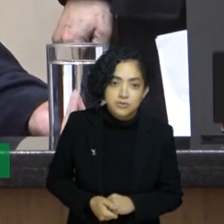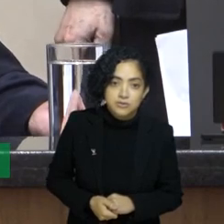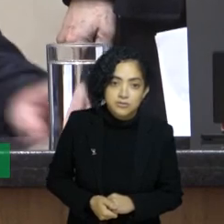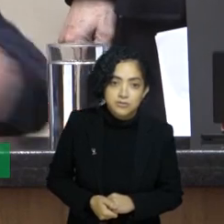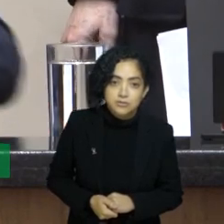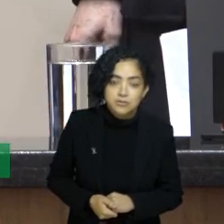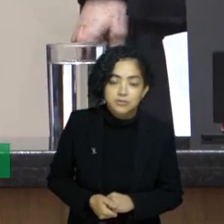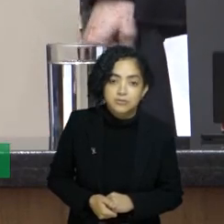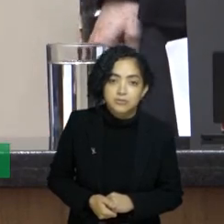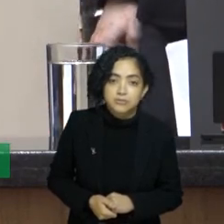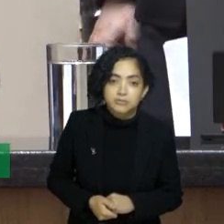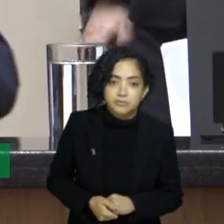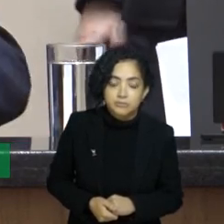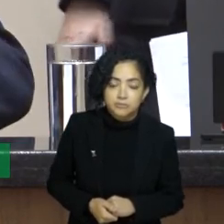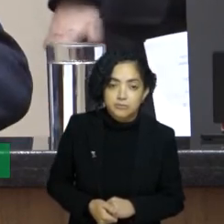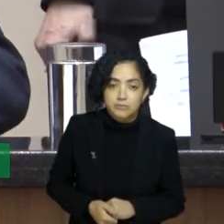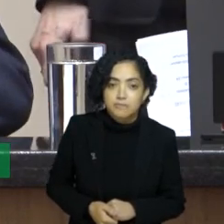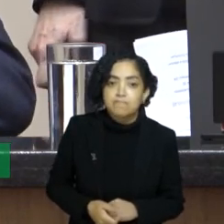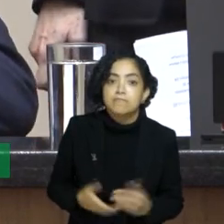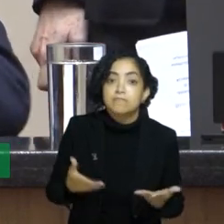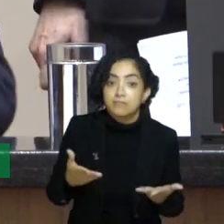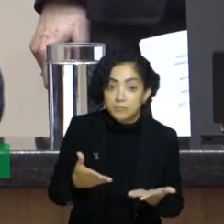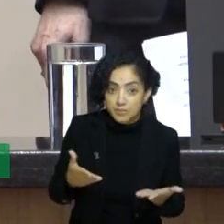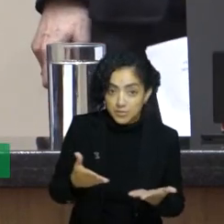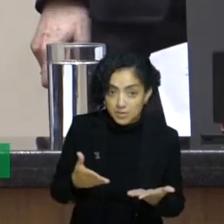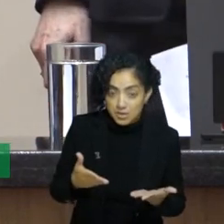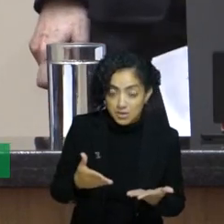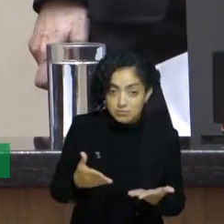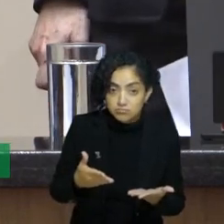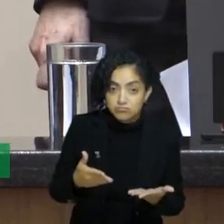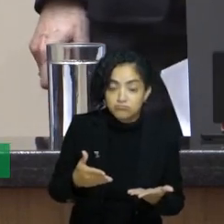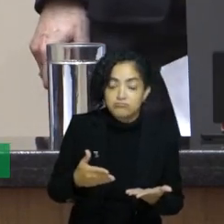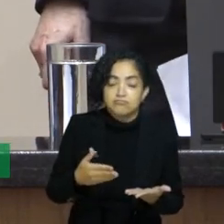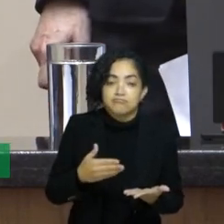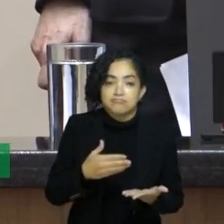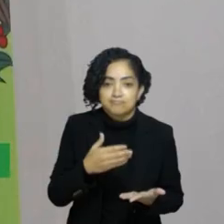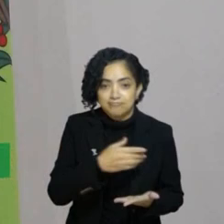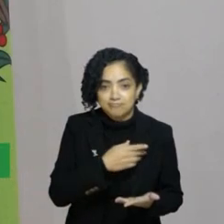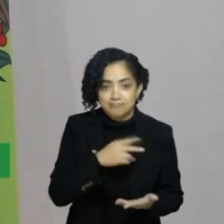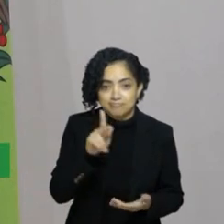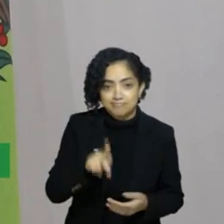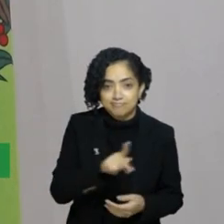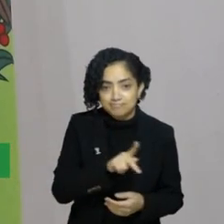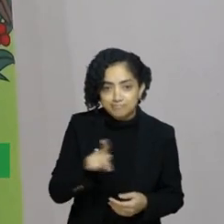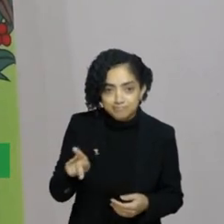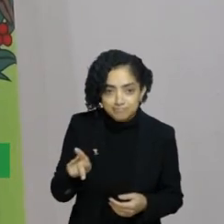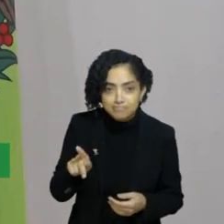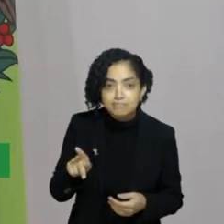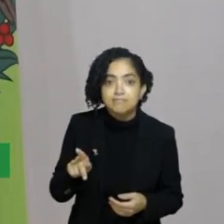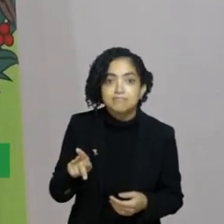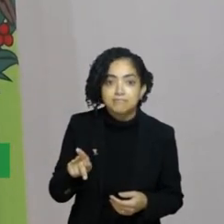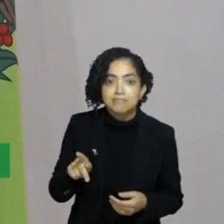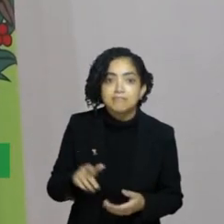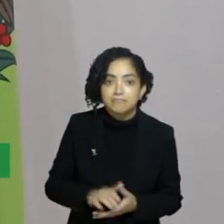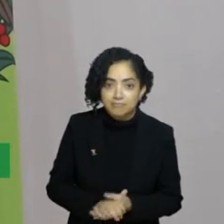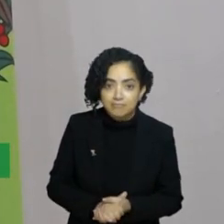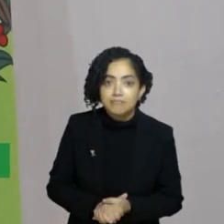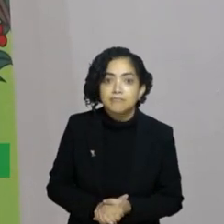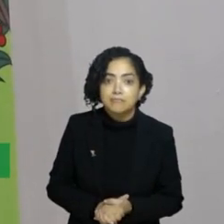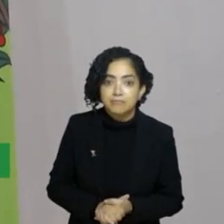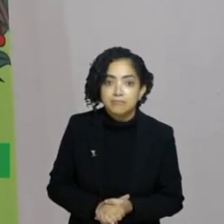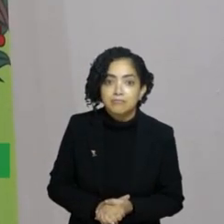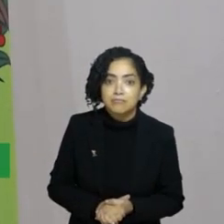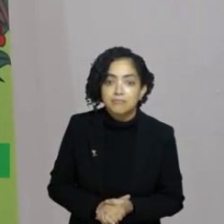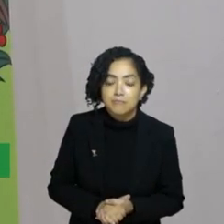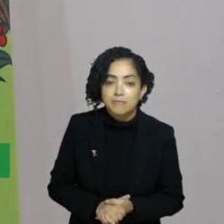Caro presidente, em exercício dessa sessão, queridíssimo padre Pedro, deputada Paulinha, caros colegas